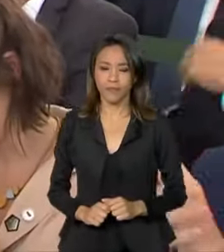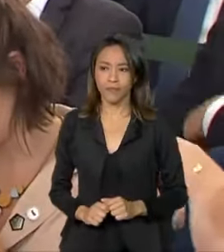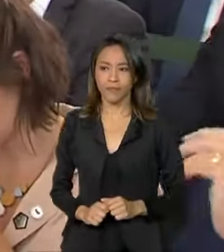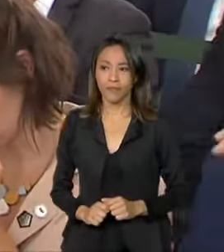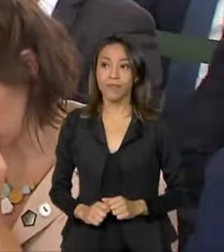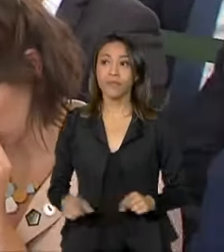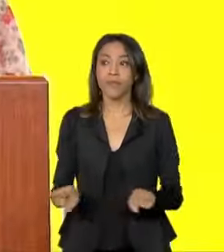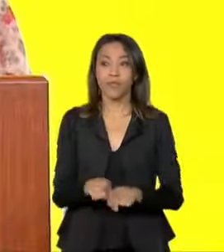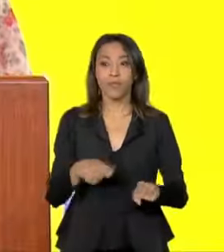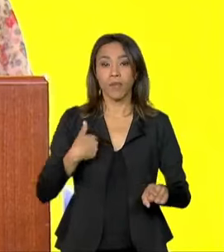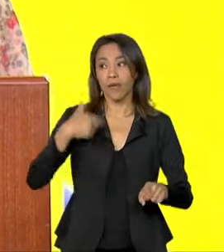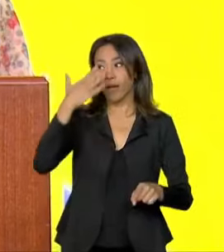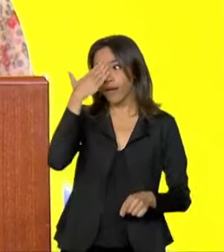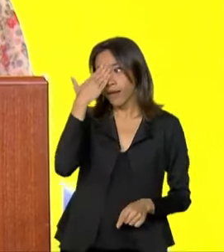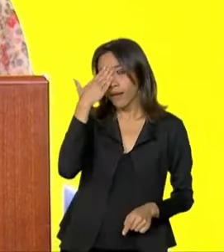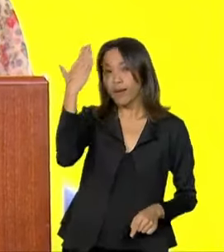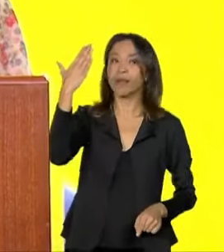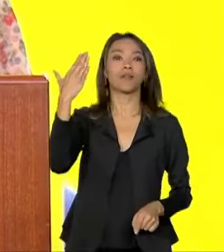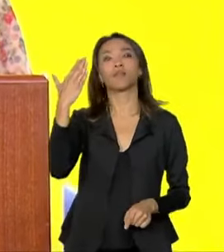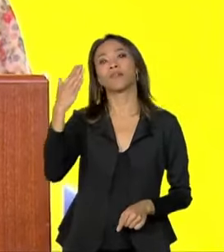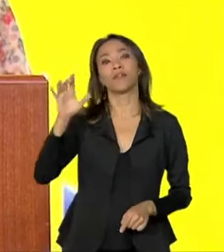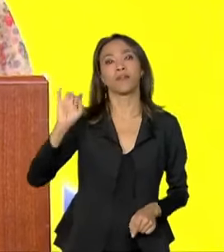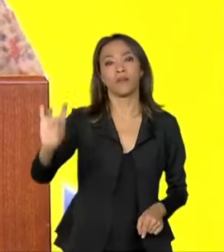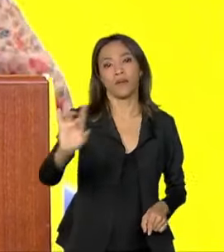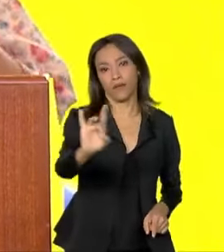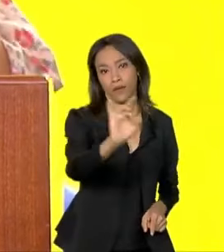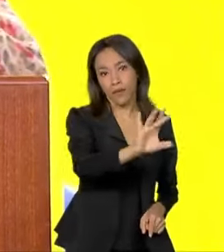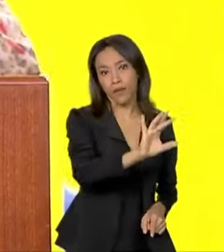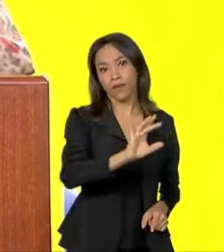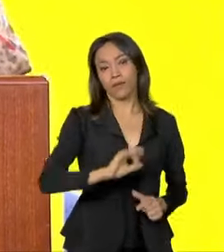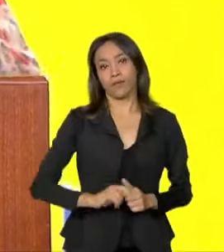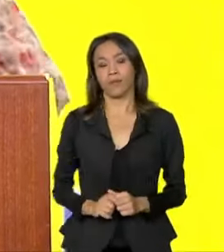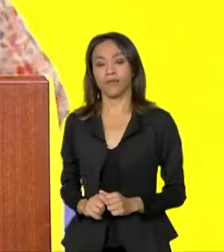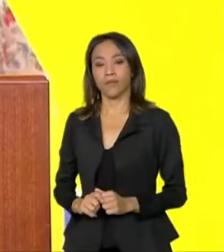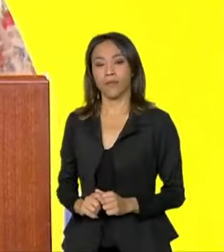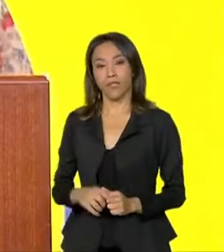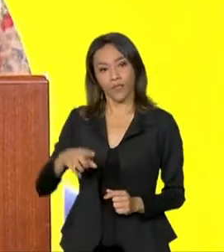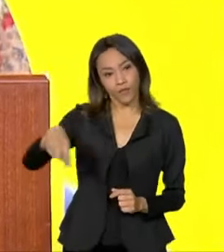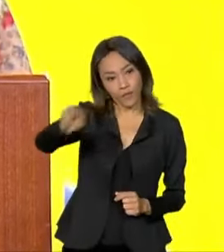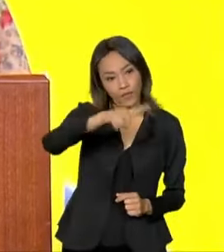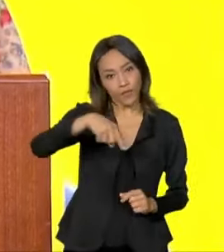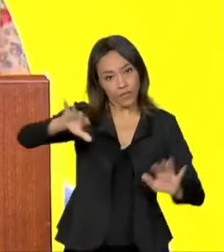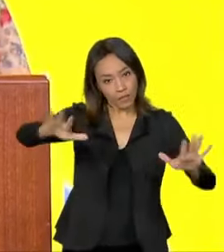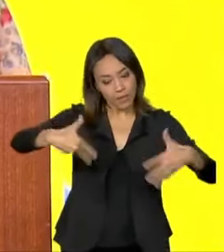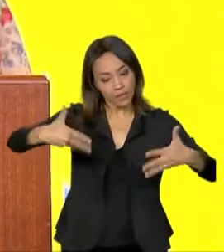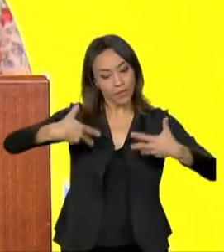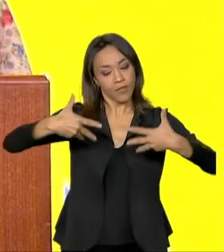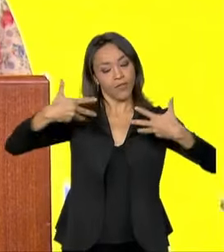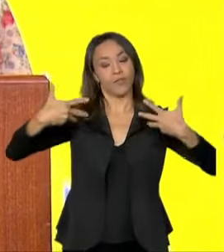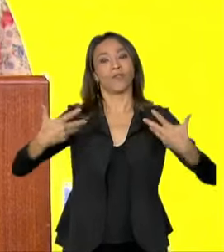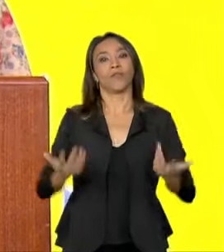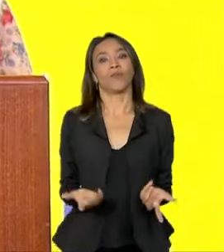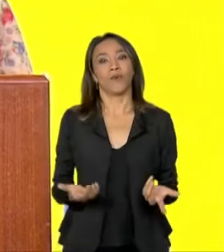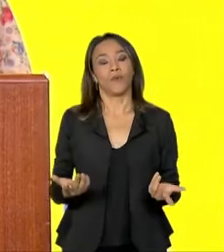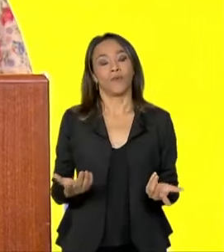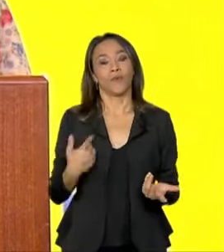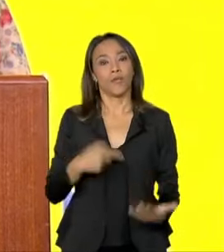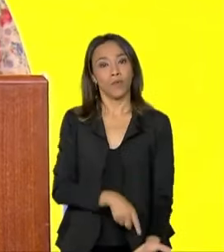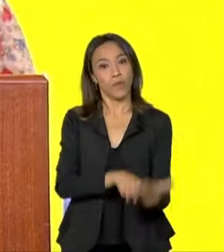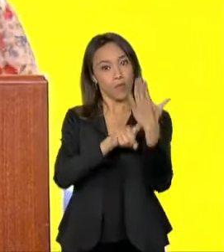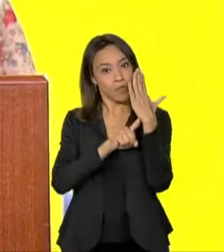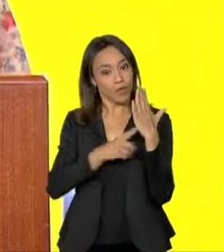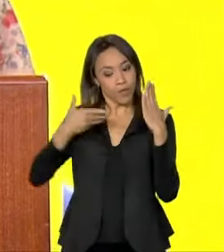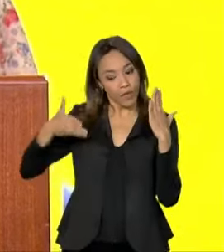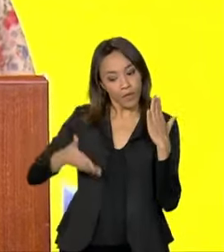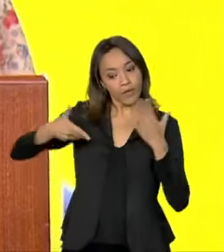E agradecer. Agradecer a cada um que me incentivou, que me mostrou que esse é o